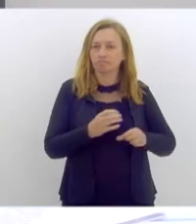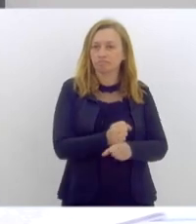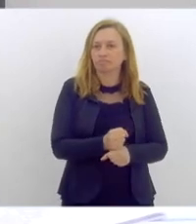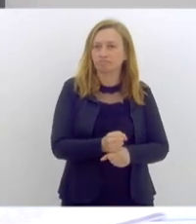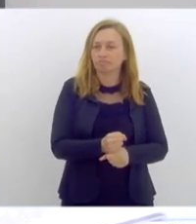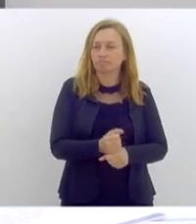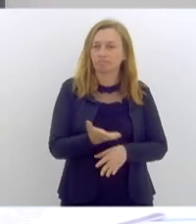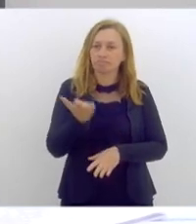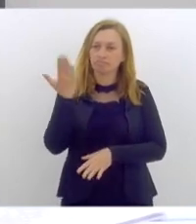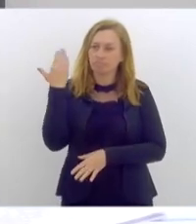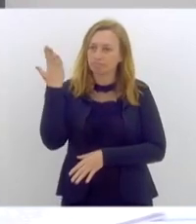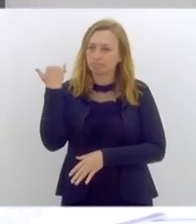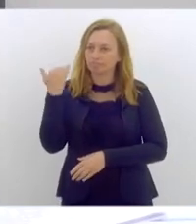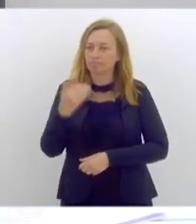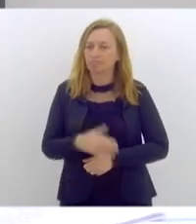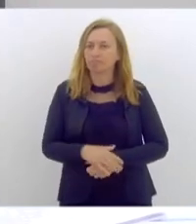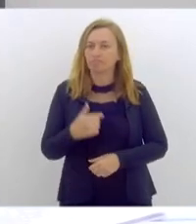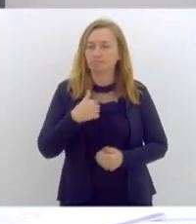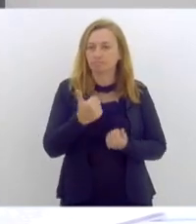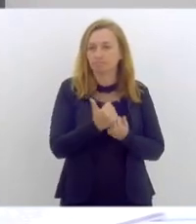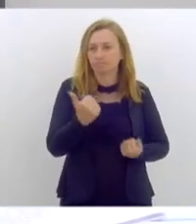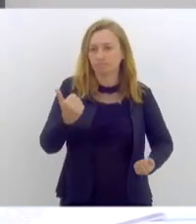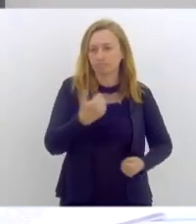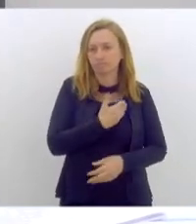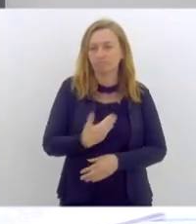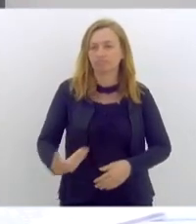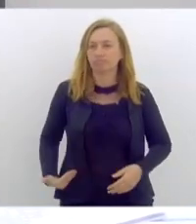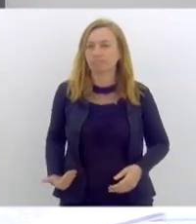eu era vice-governador